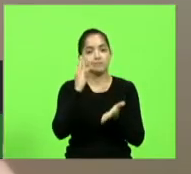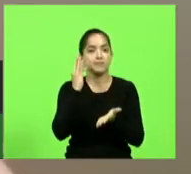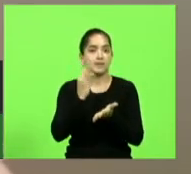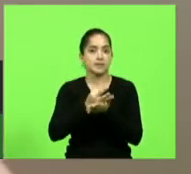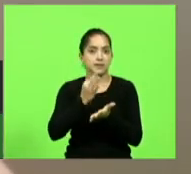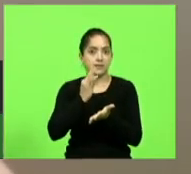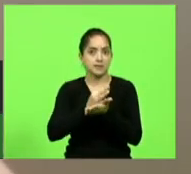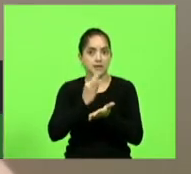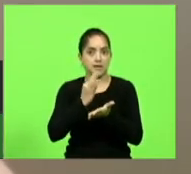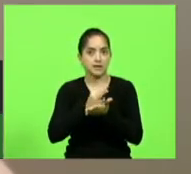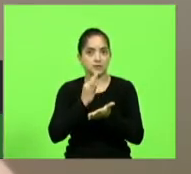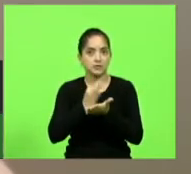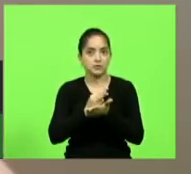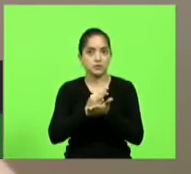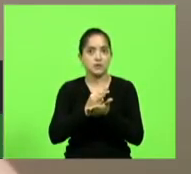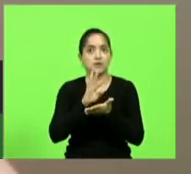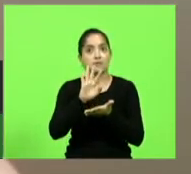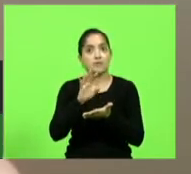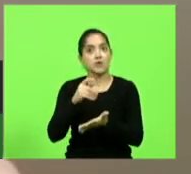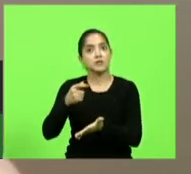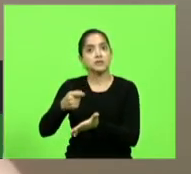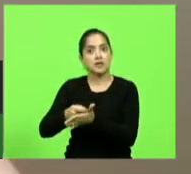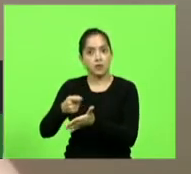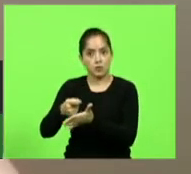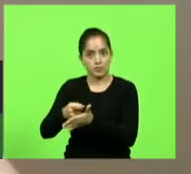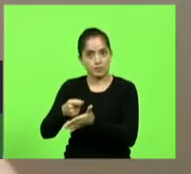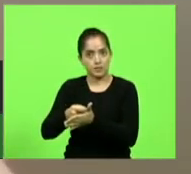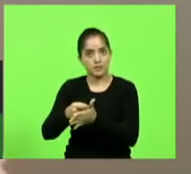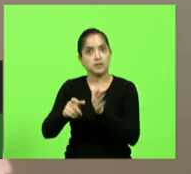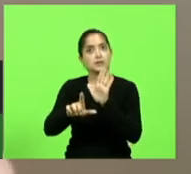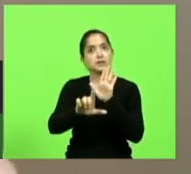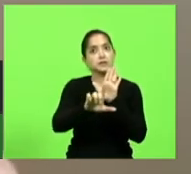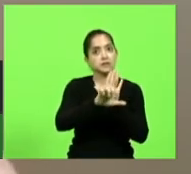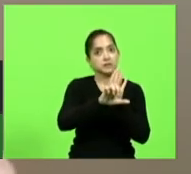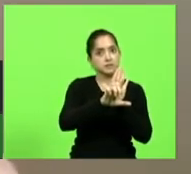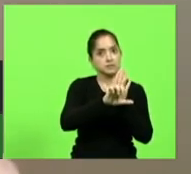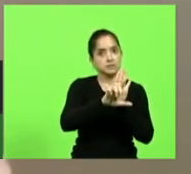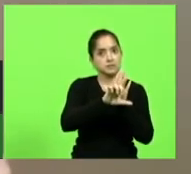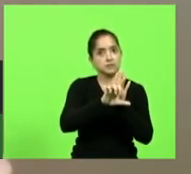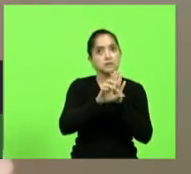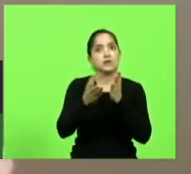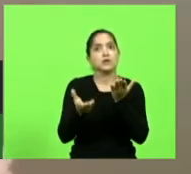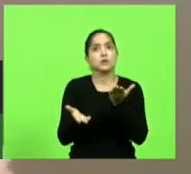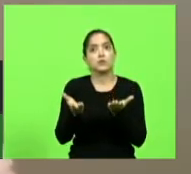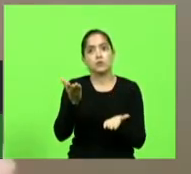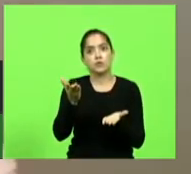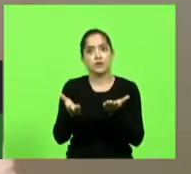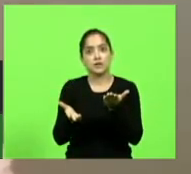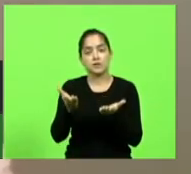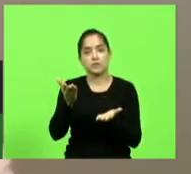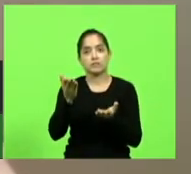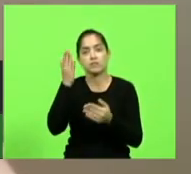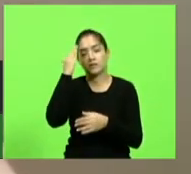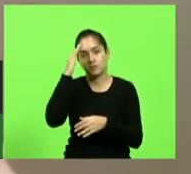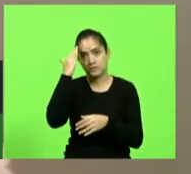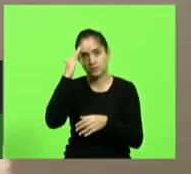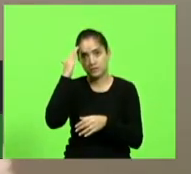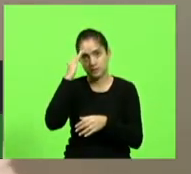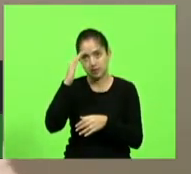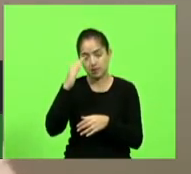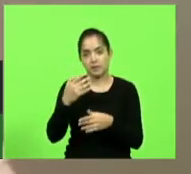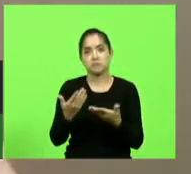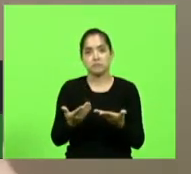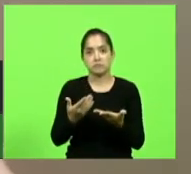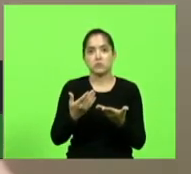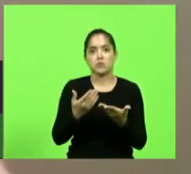nós vamos então estar obrigando essa mesma lei a fazer o reequilíbrio do contrato. Eu entendo que a ação é positiva,